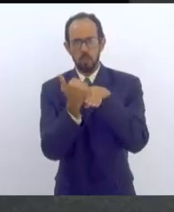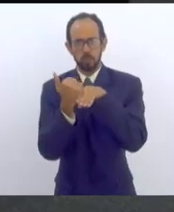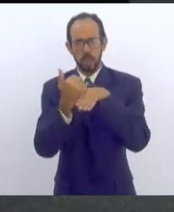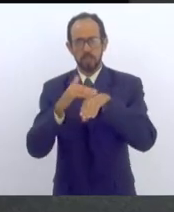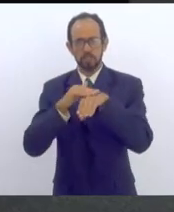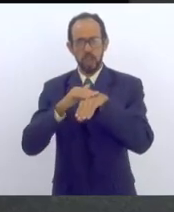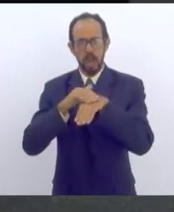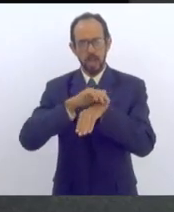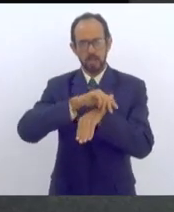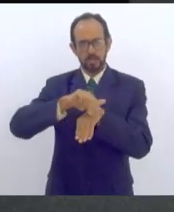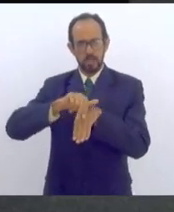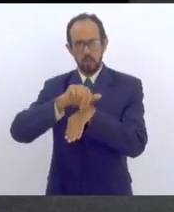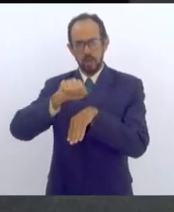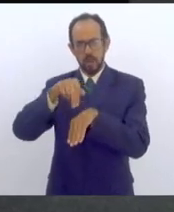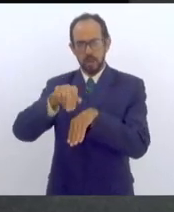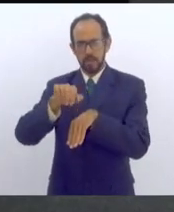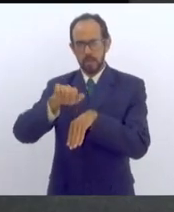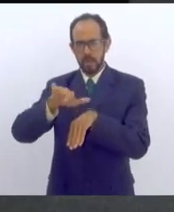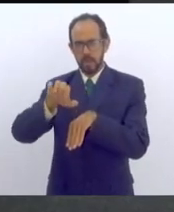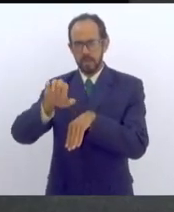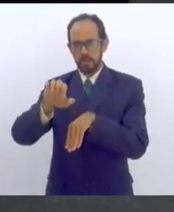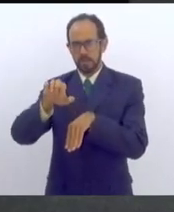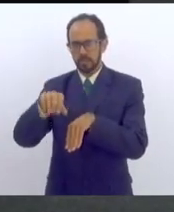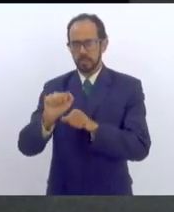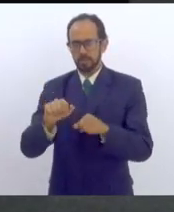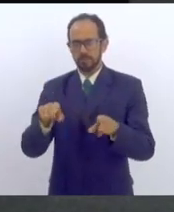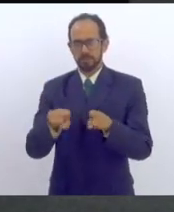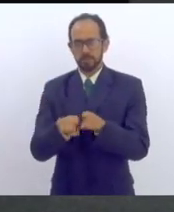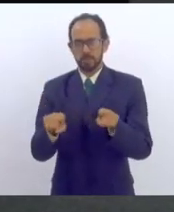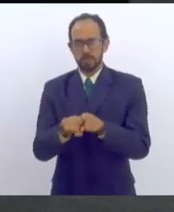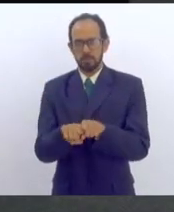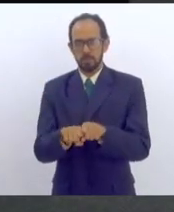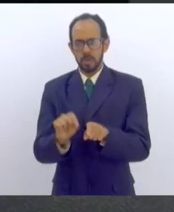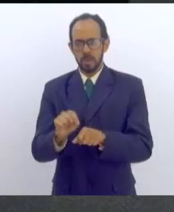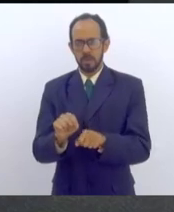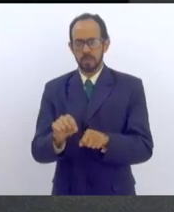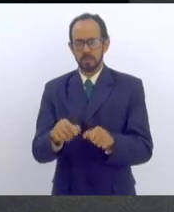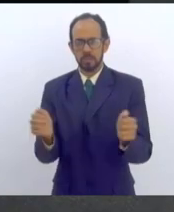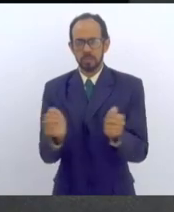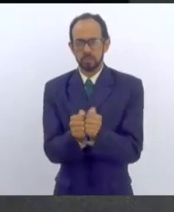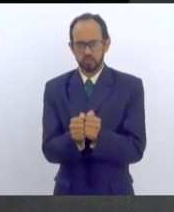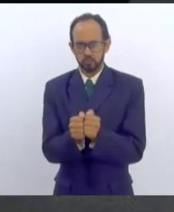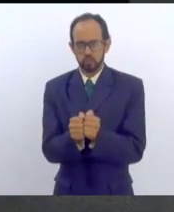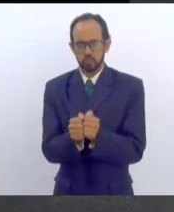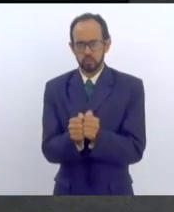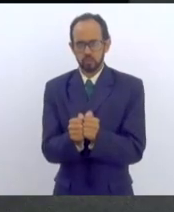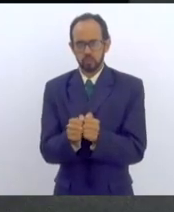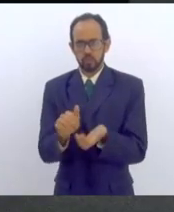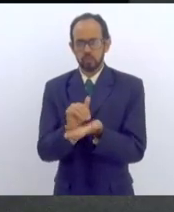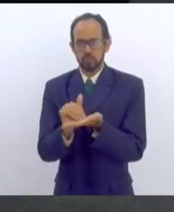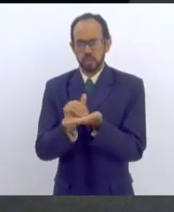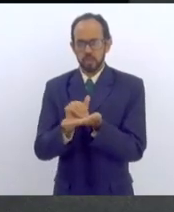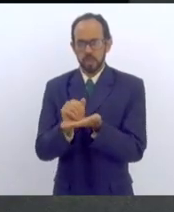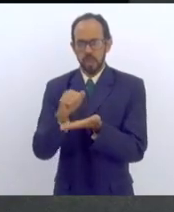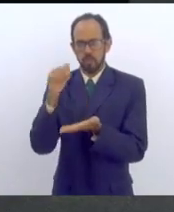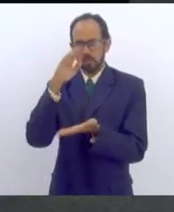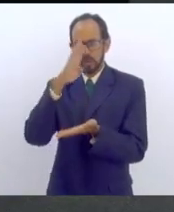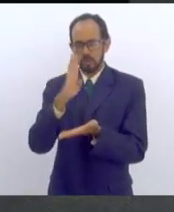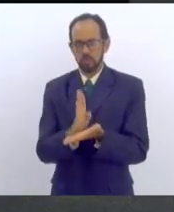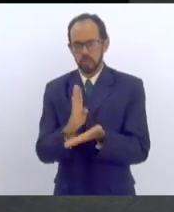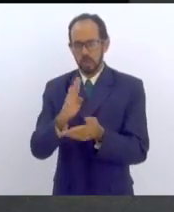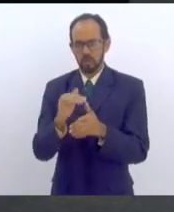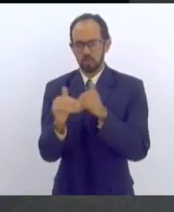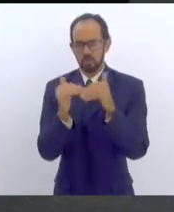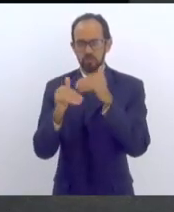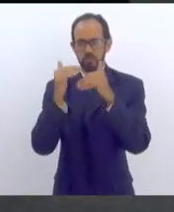Racial, Aniele Franco. Também estará presente, senhor presidente, o secretário nacional de